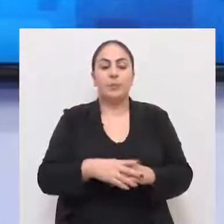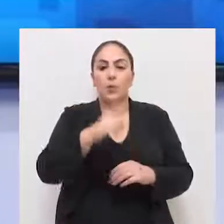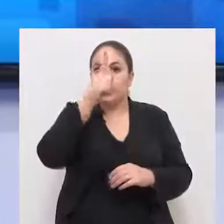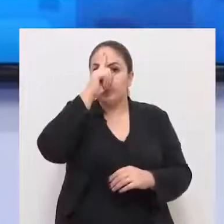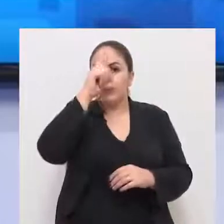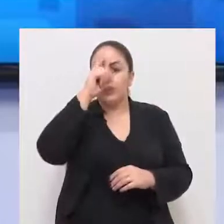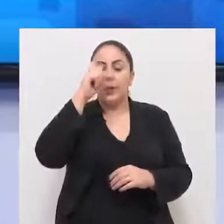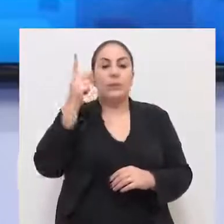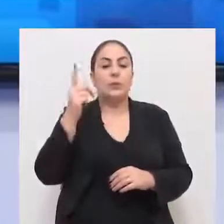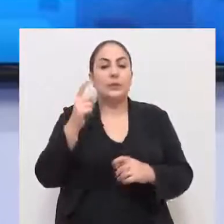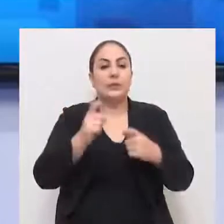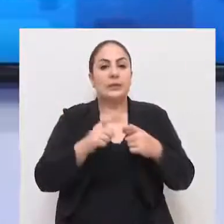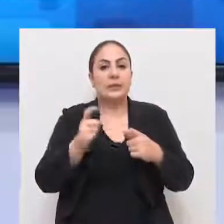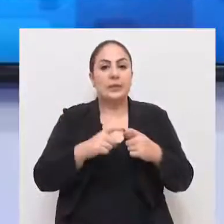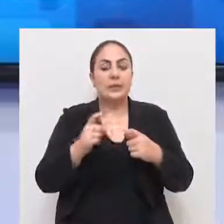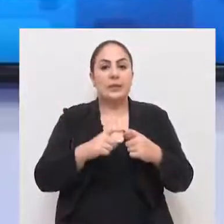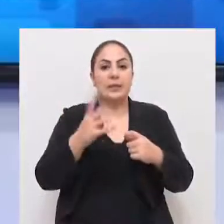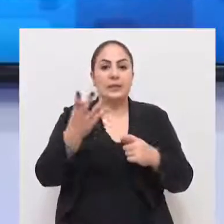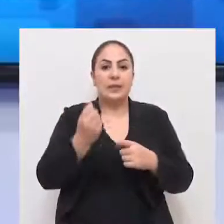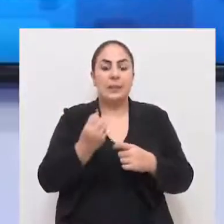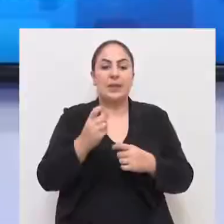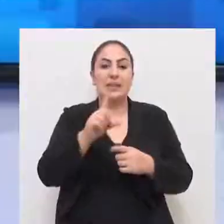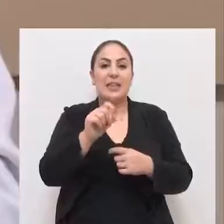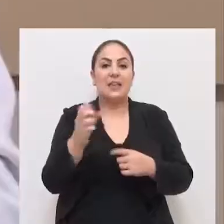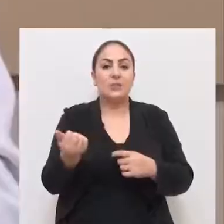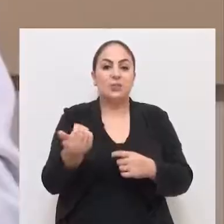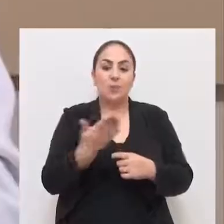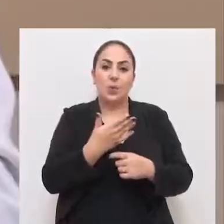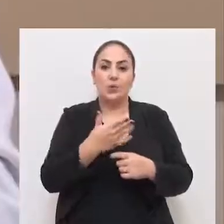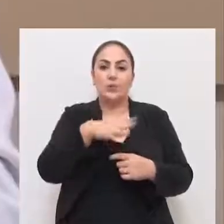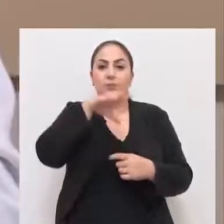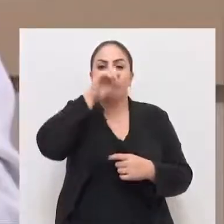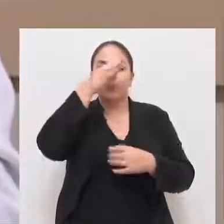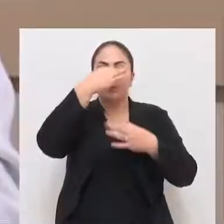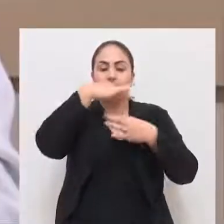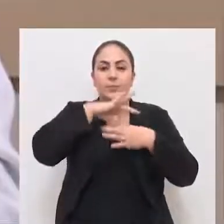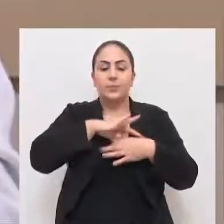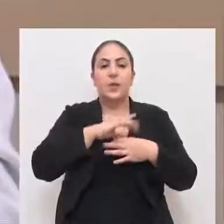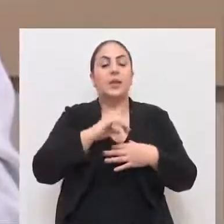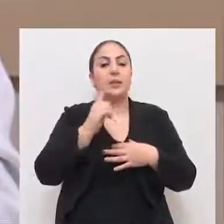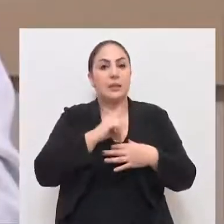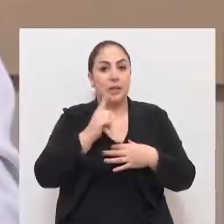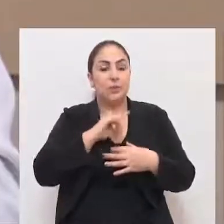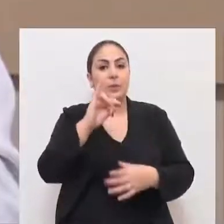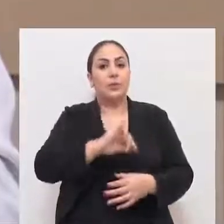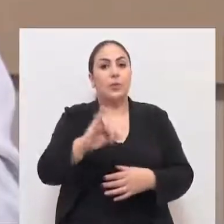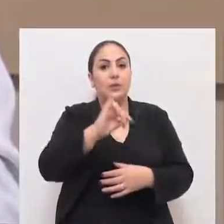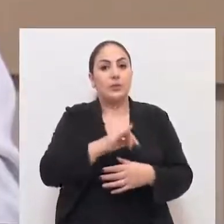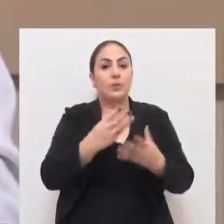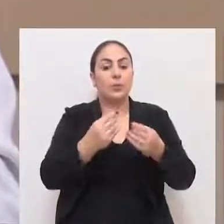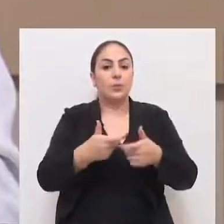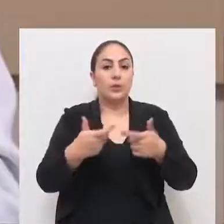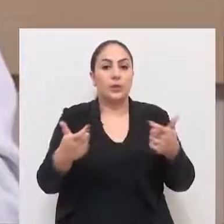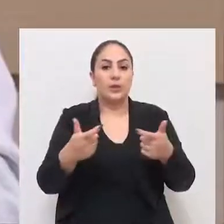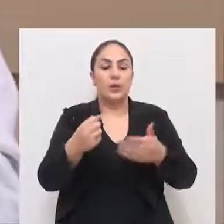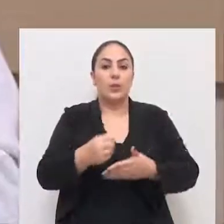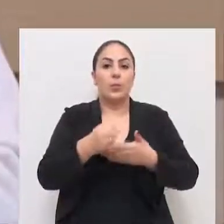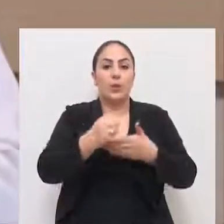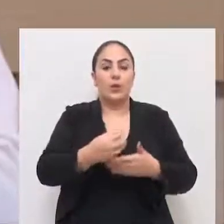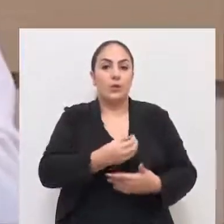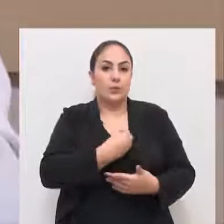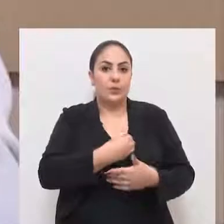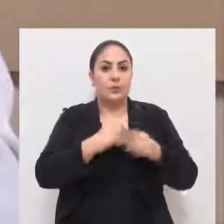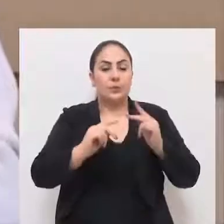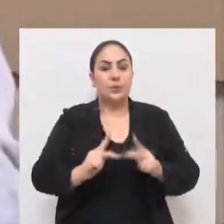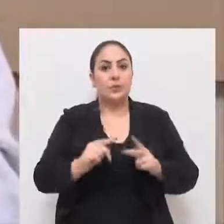Clínicas recebe doação de 10 novos respiradores. Que tem uma importância muito grande no suporte à vida dos